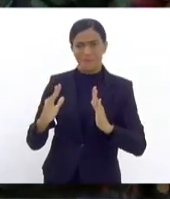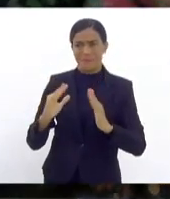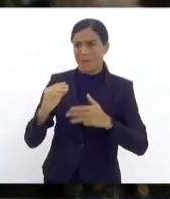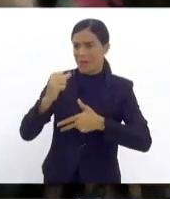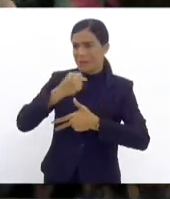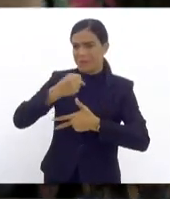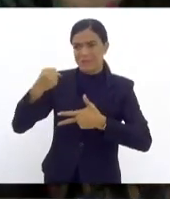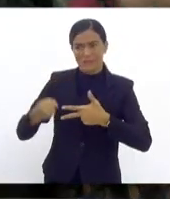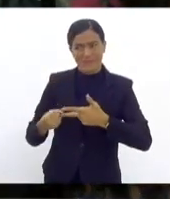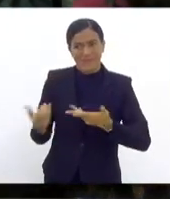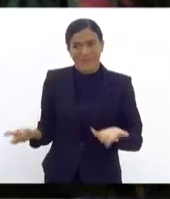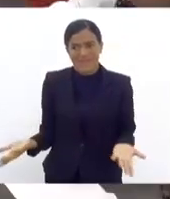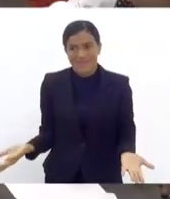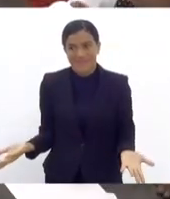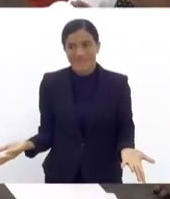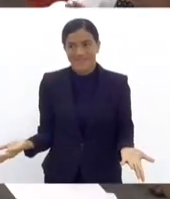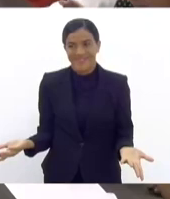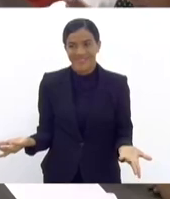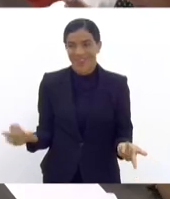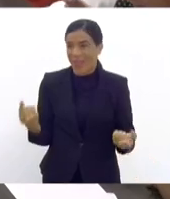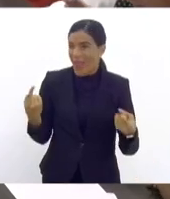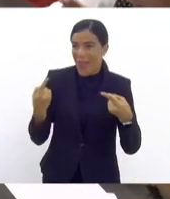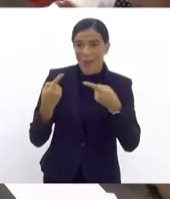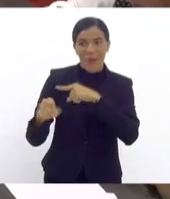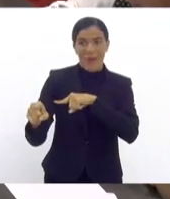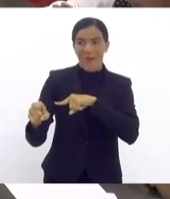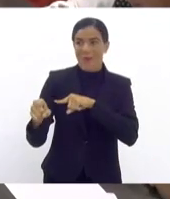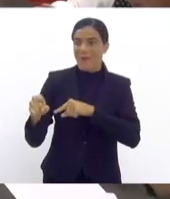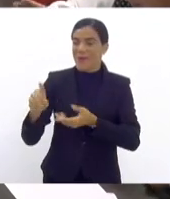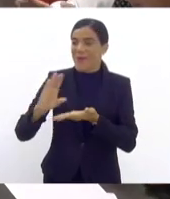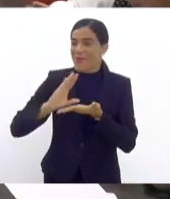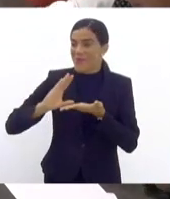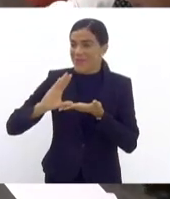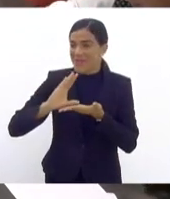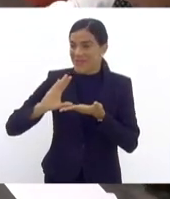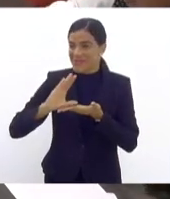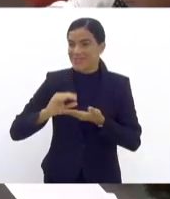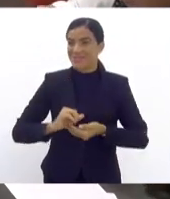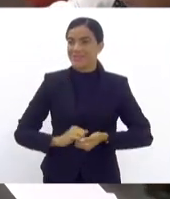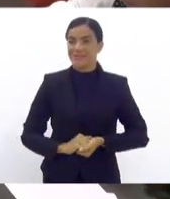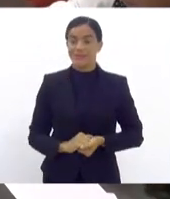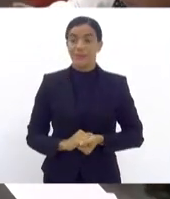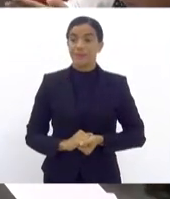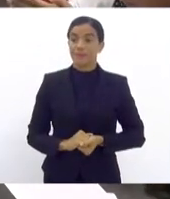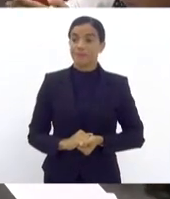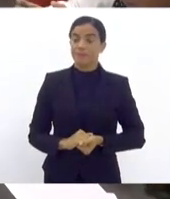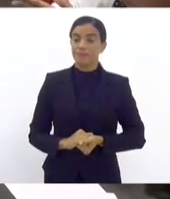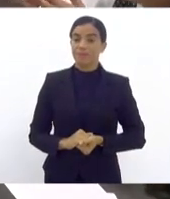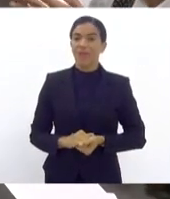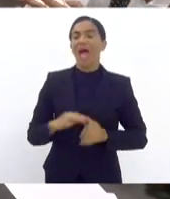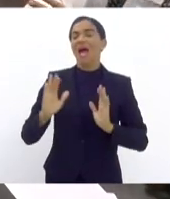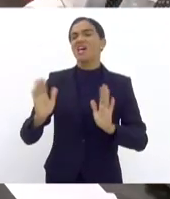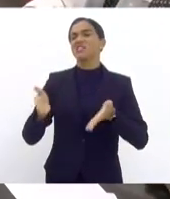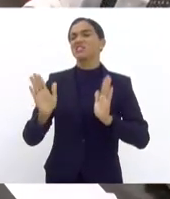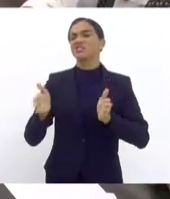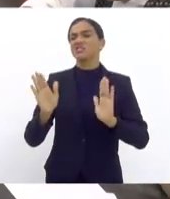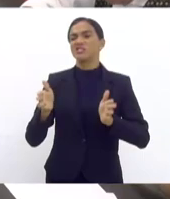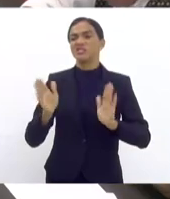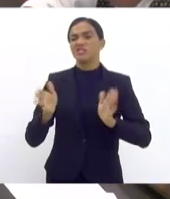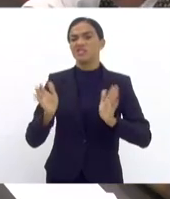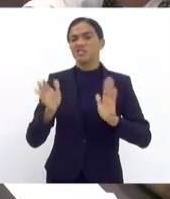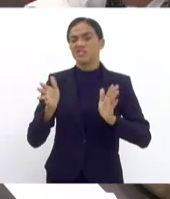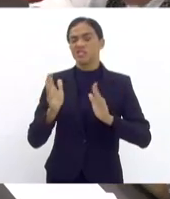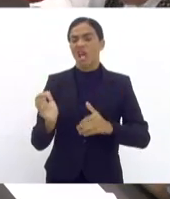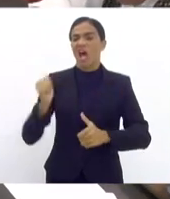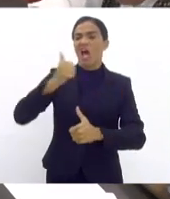aqui. O parecer é só sobre as emendas, deputado Luiz Paulo. Já teve substitutivo. Já foi. Ah, já está no substitutivo.